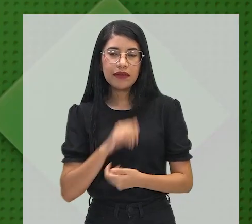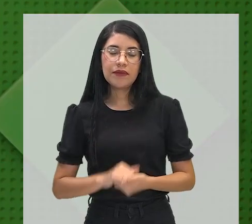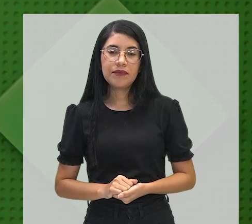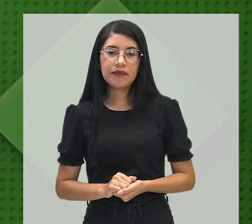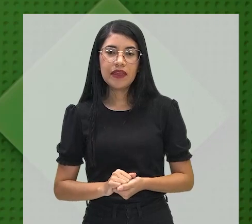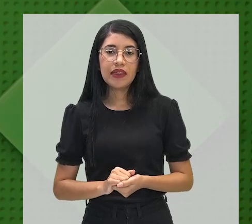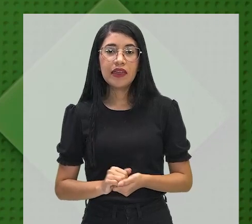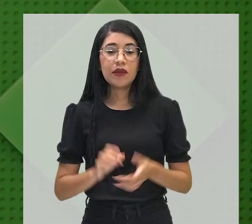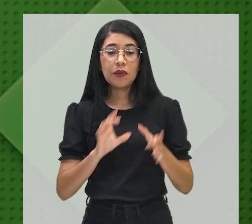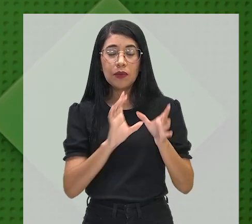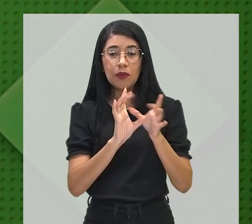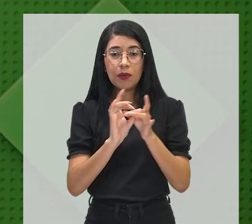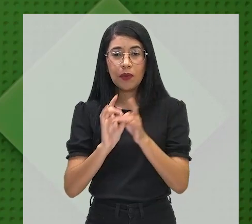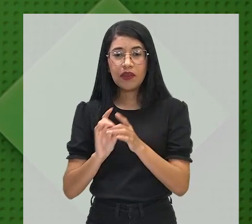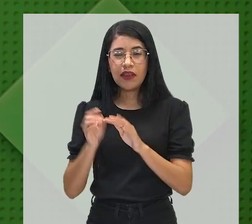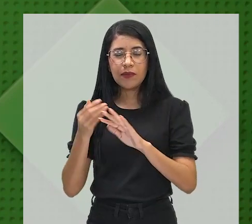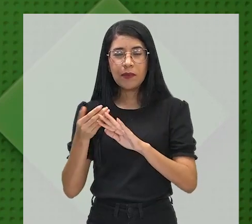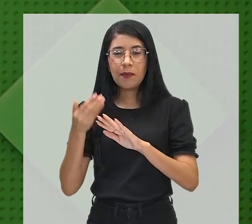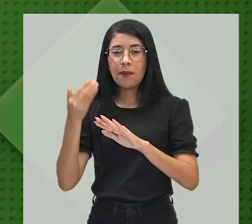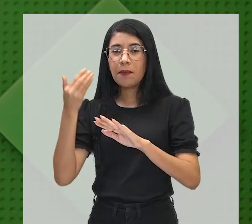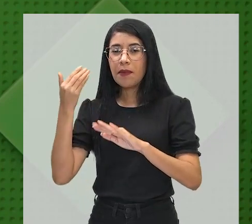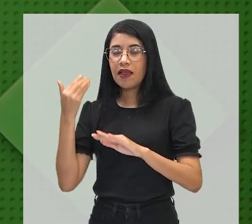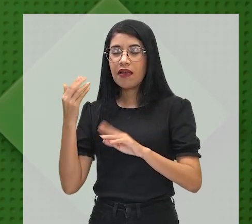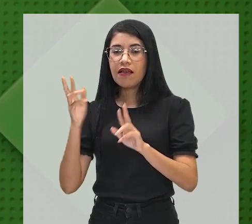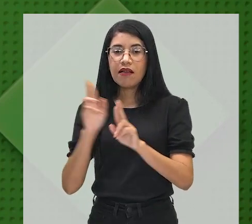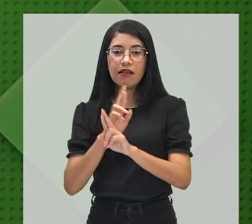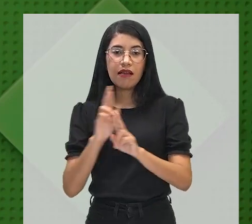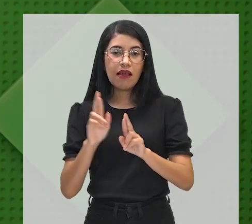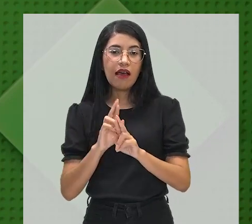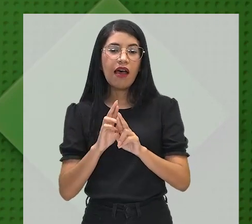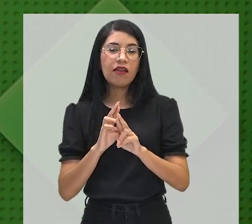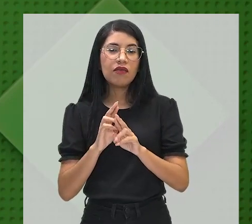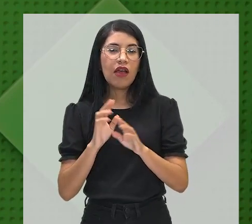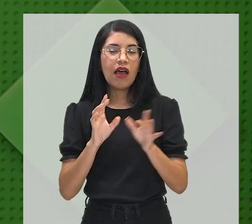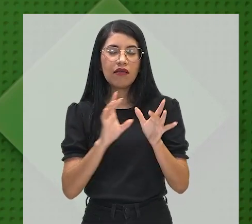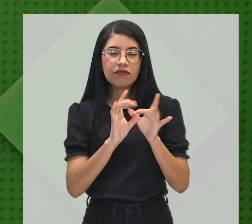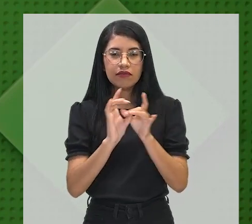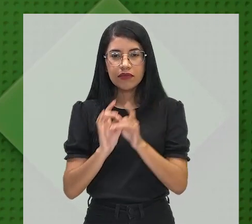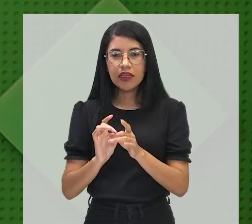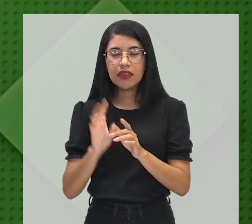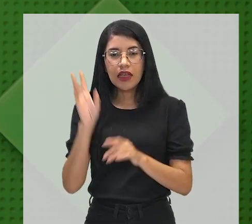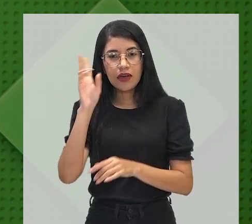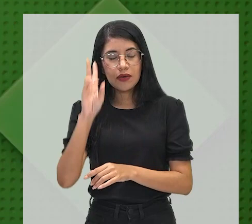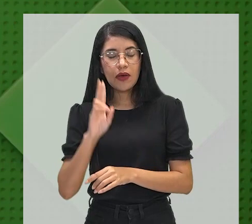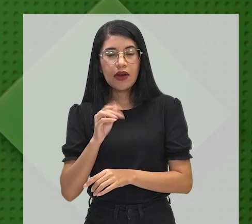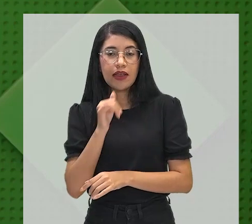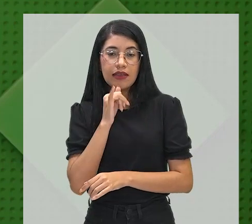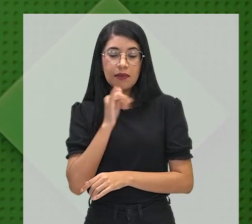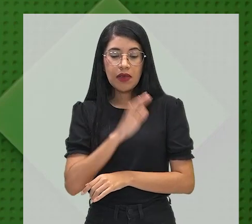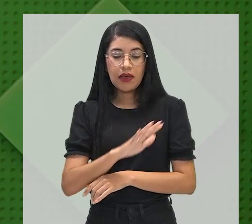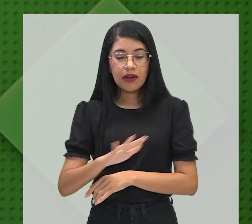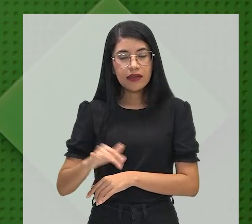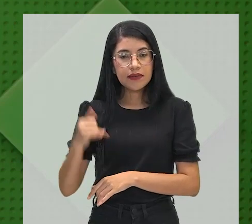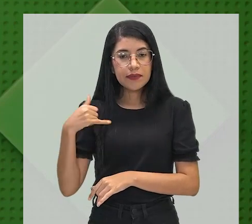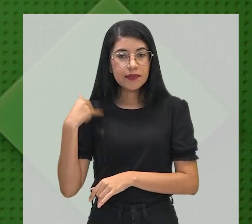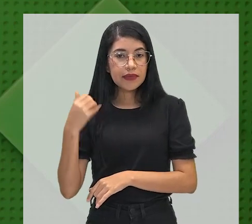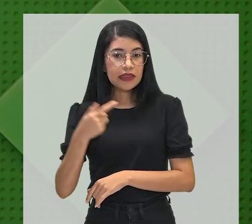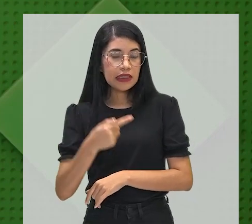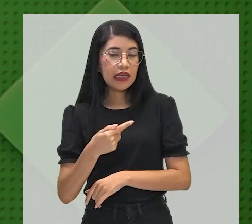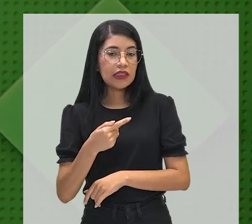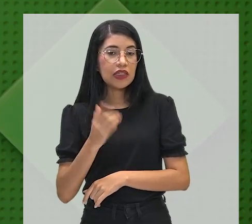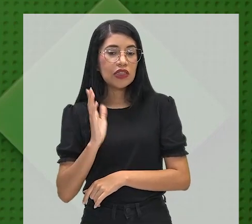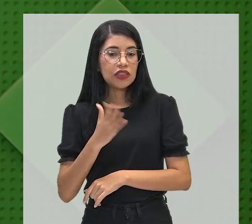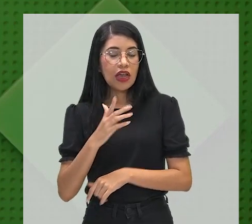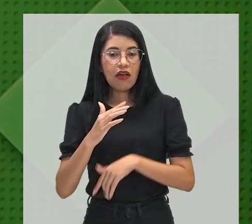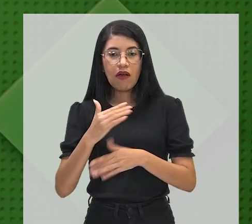Então, naquele contexto, daquele tempo, né, relacionado a esse contexto histórico, as crianças, por exemplo, de até 7